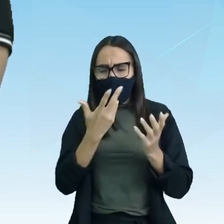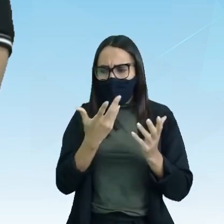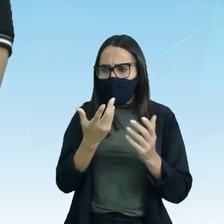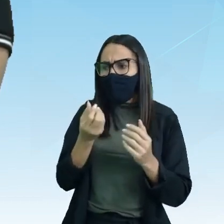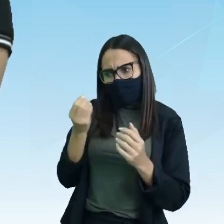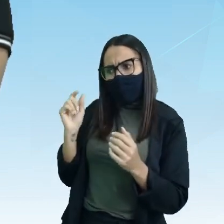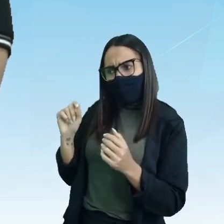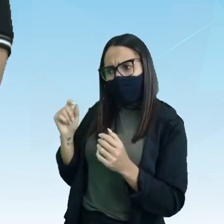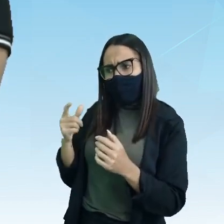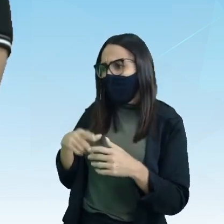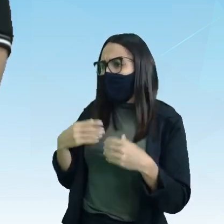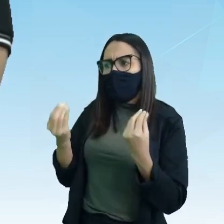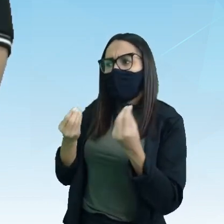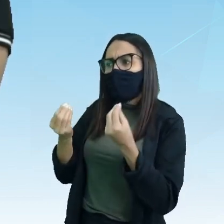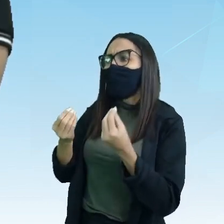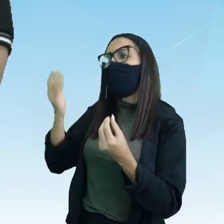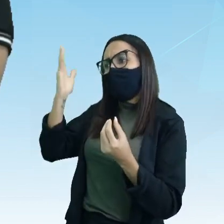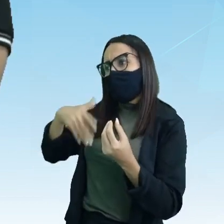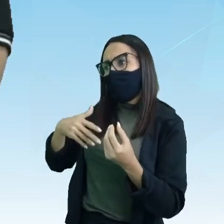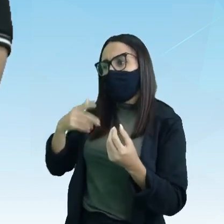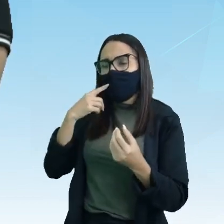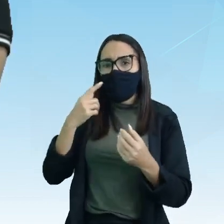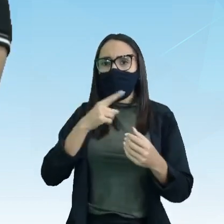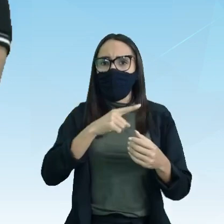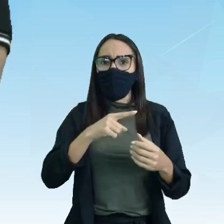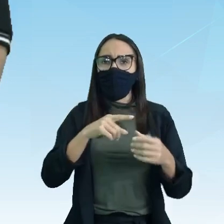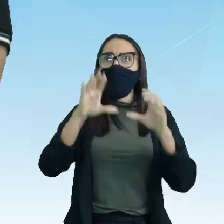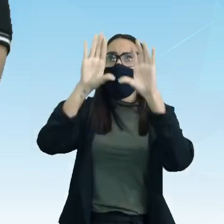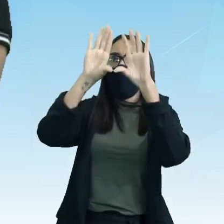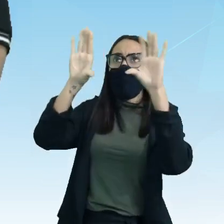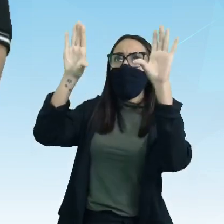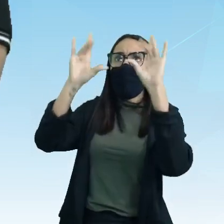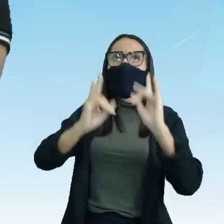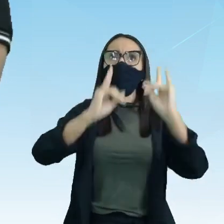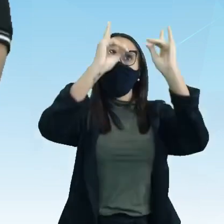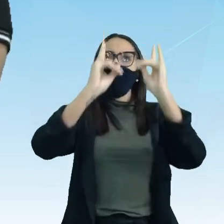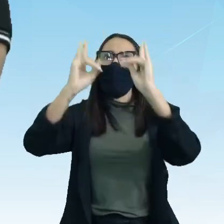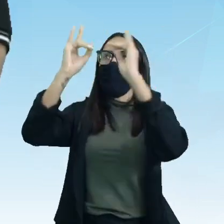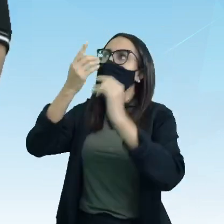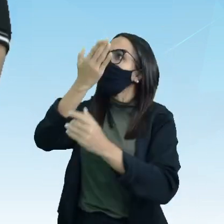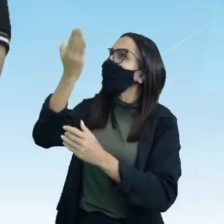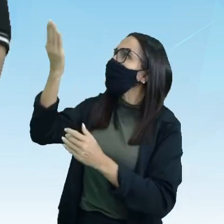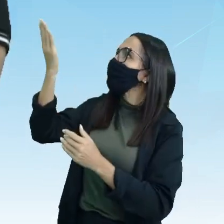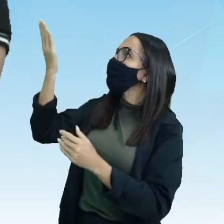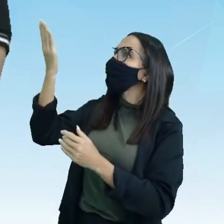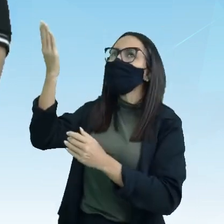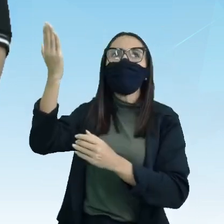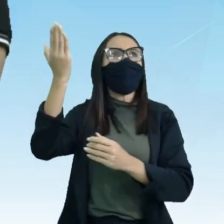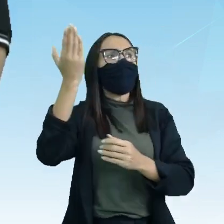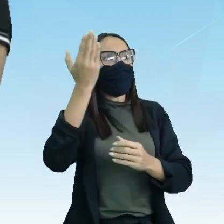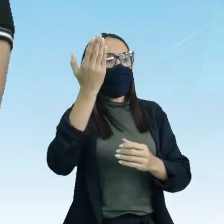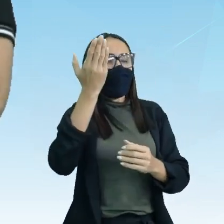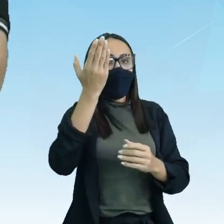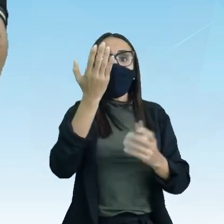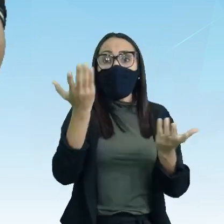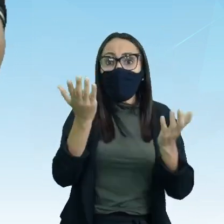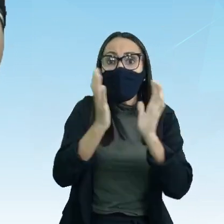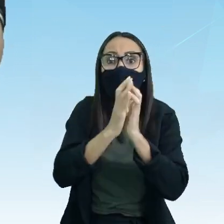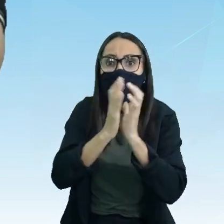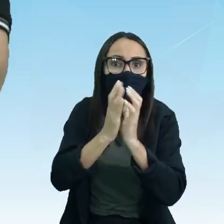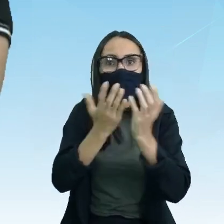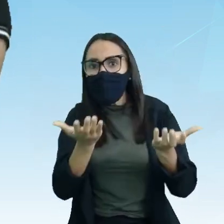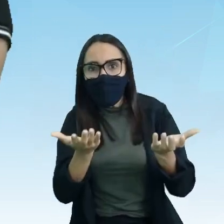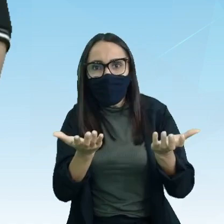posso provar isso? Eu disse assim, Robson, olhe por cima, veja os prédios, certo? Comece a observar o Recife, comece a